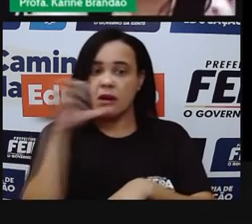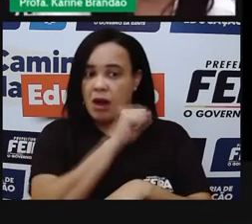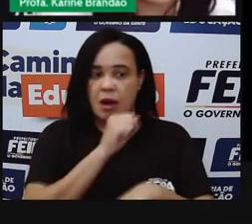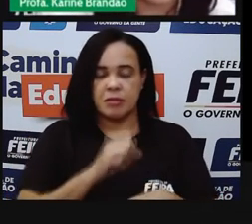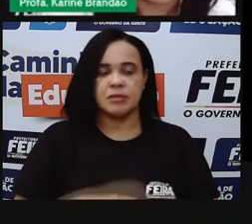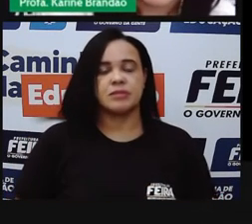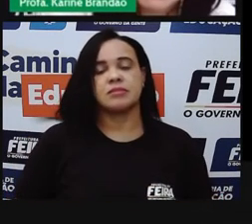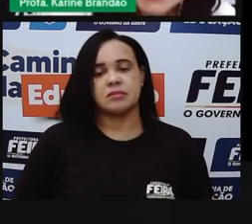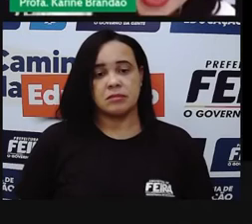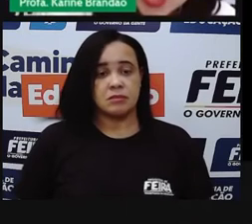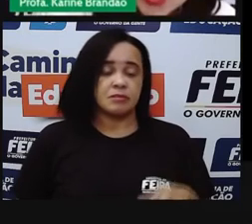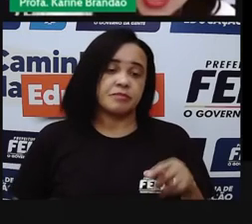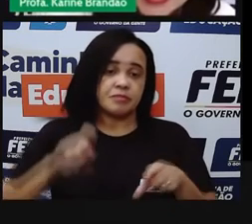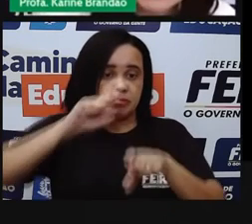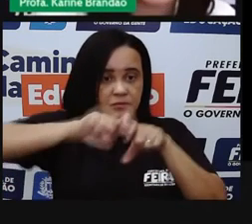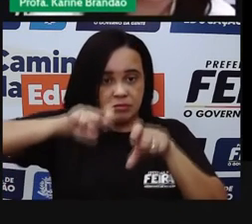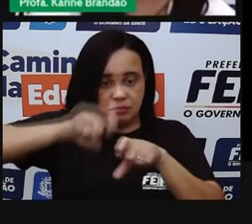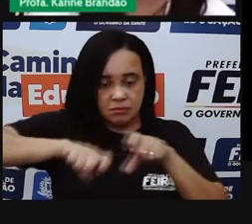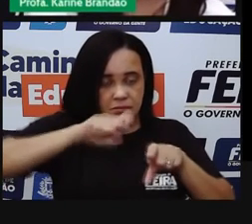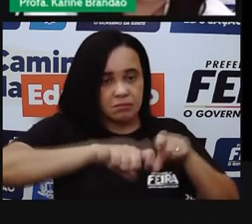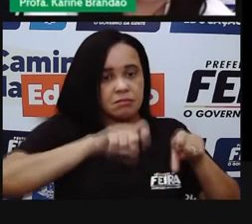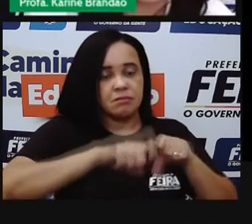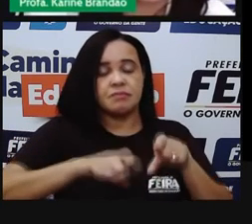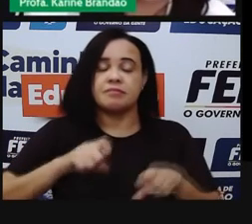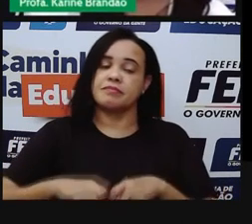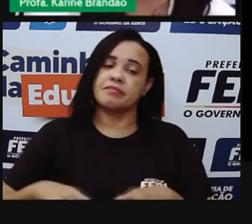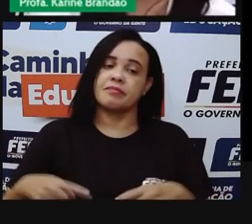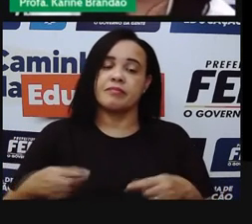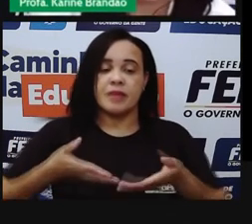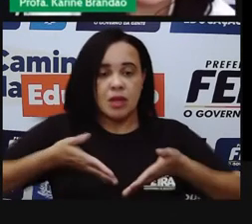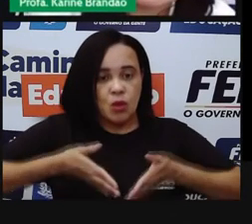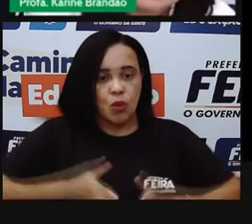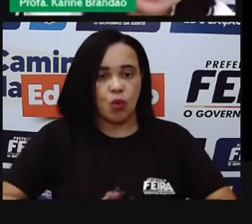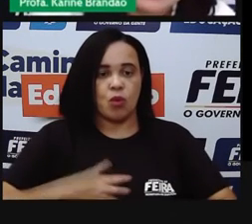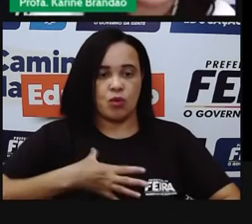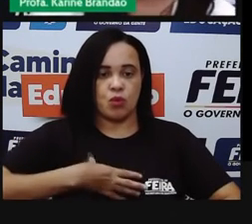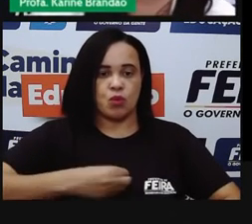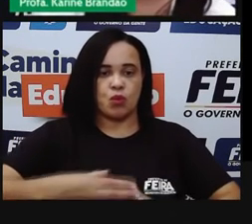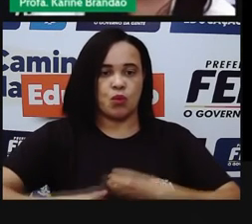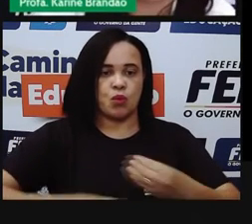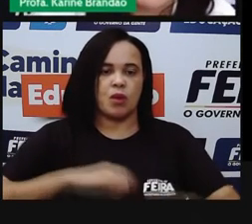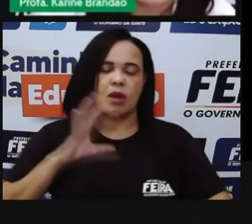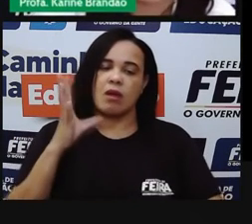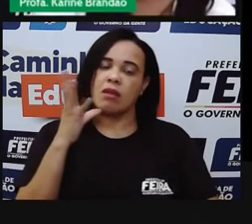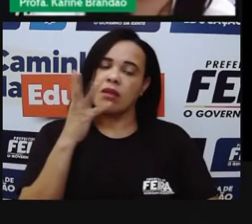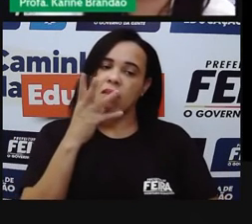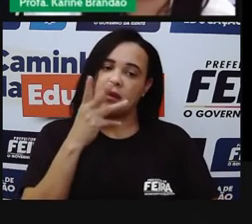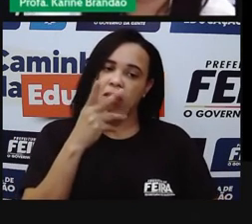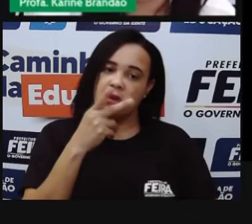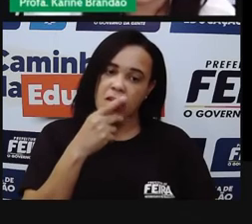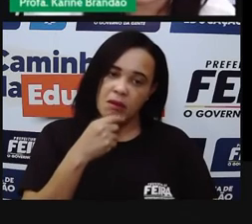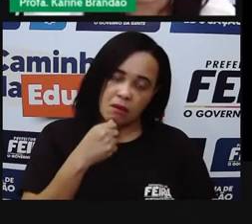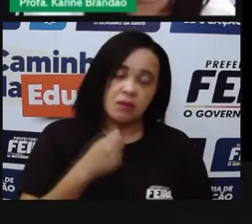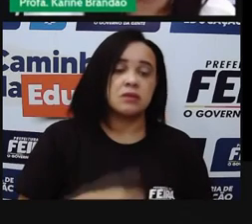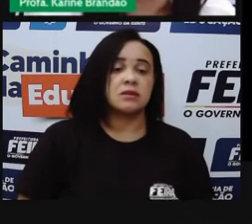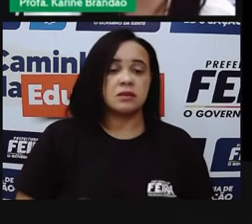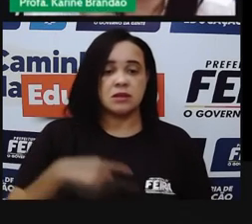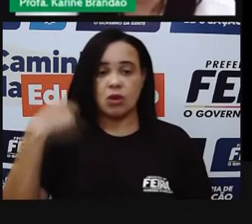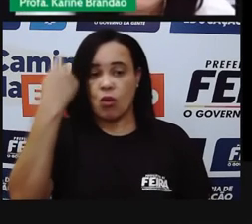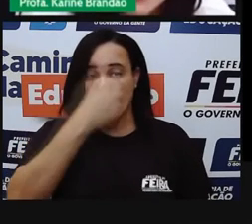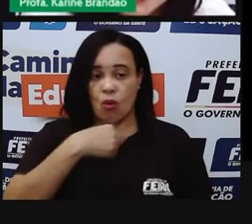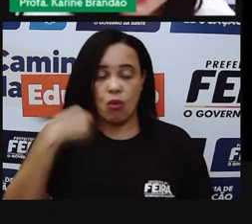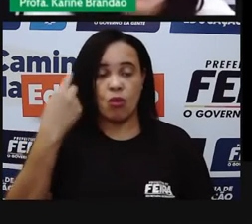rápida. Na sexuada, a gente vai ter uma reprodução mais lenta, ela demora mais, né? Um bebê, por